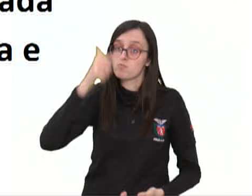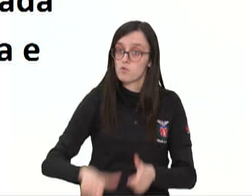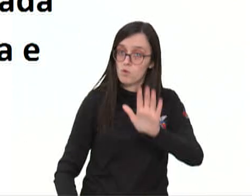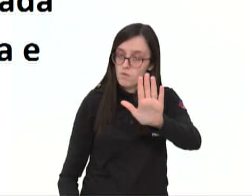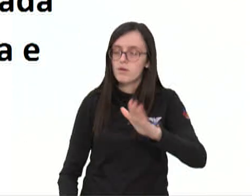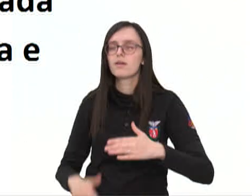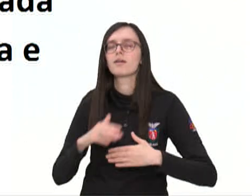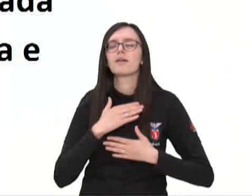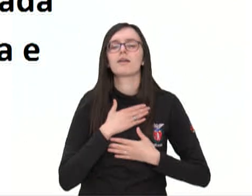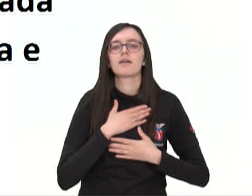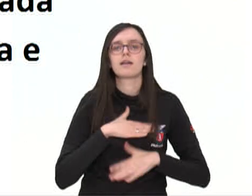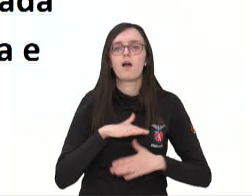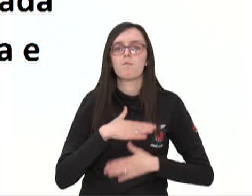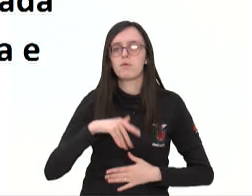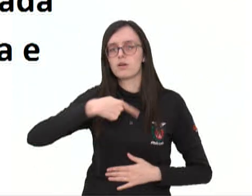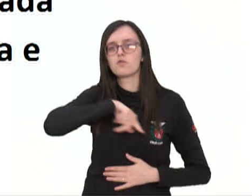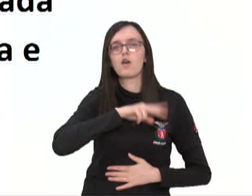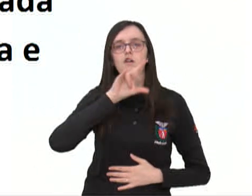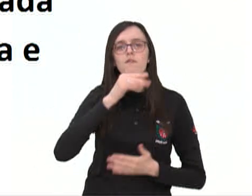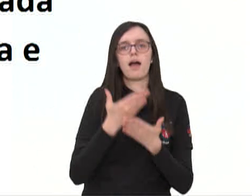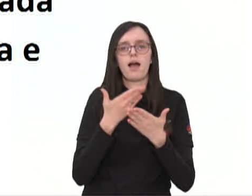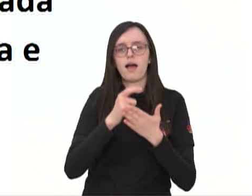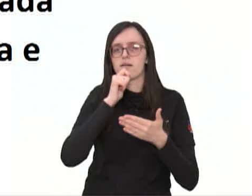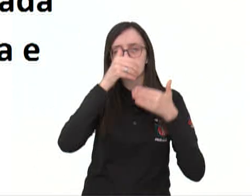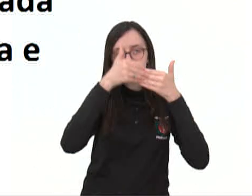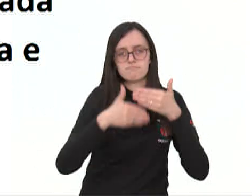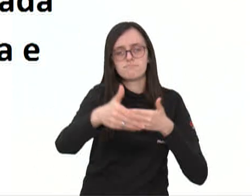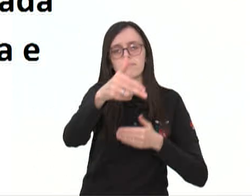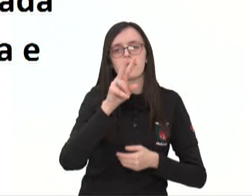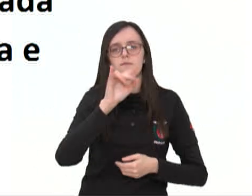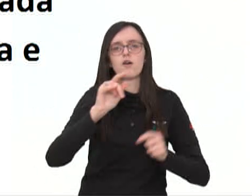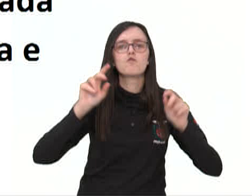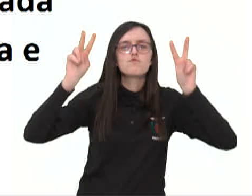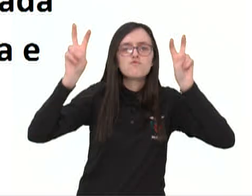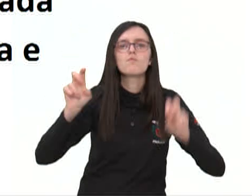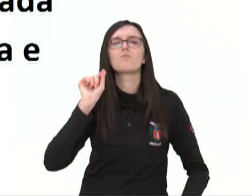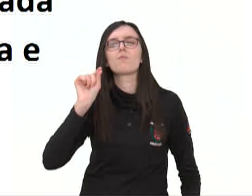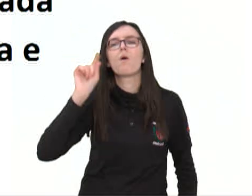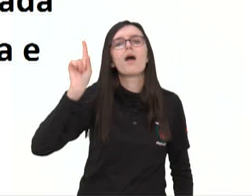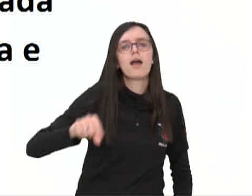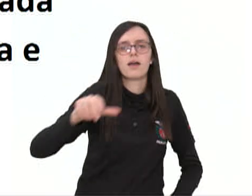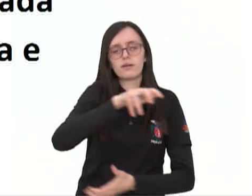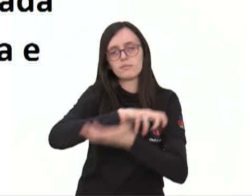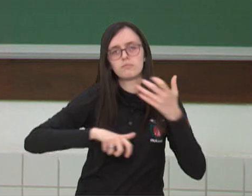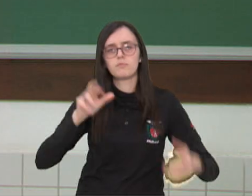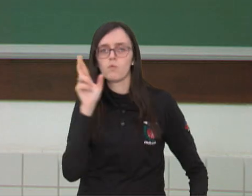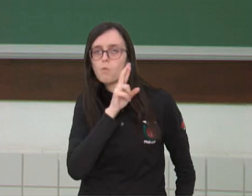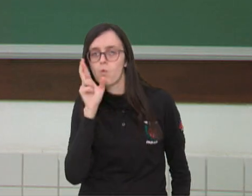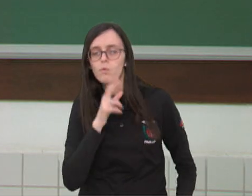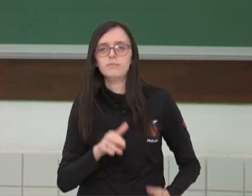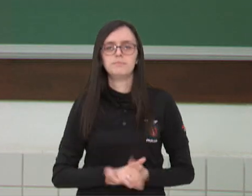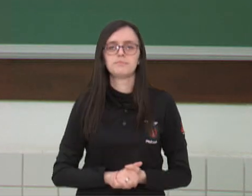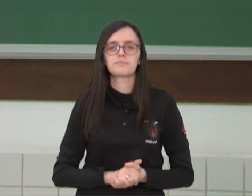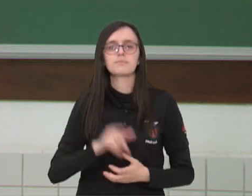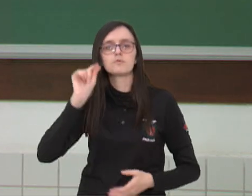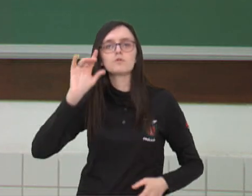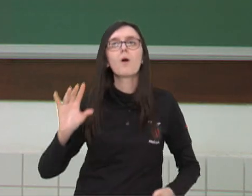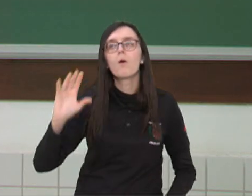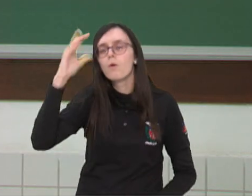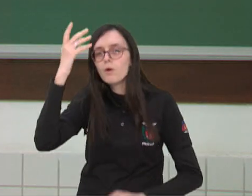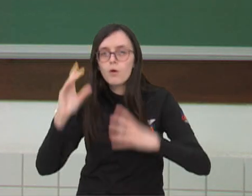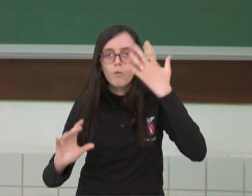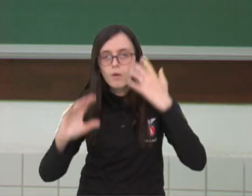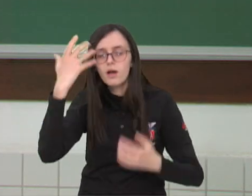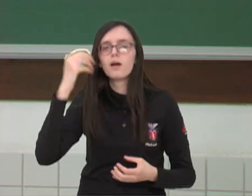novo, calma, a gente vai ter aulas sobre isso ainda mais para frente, sobre o que é a Revolução Russa, o que